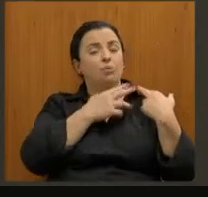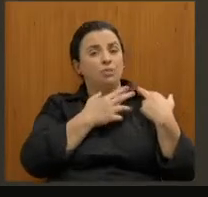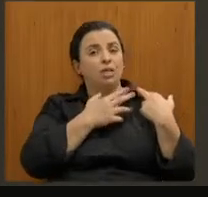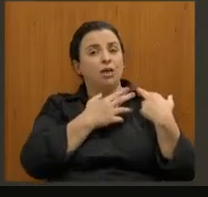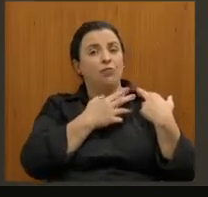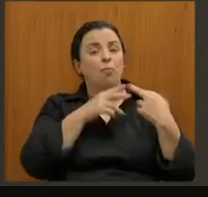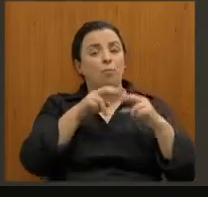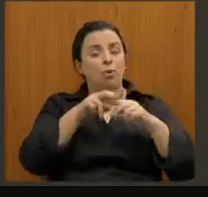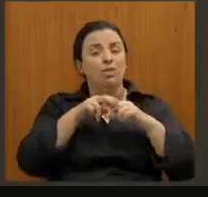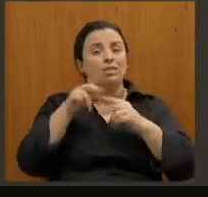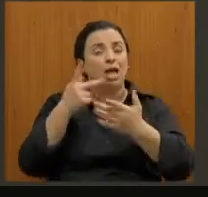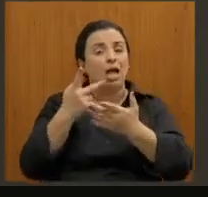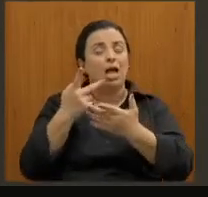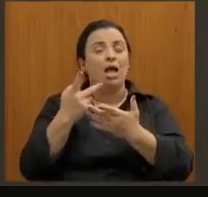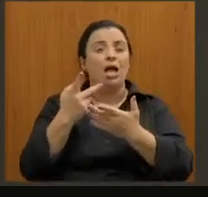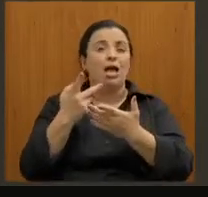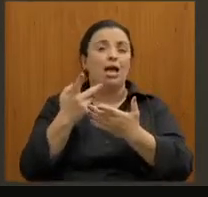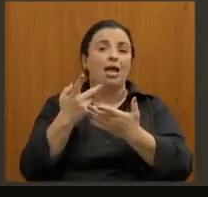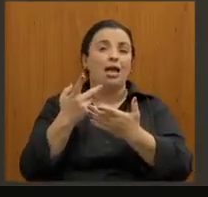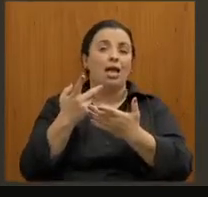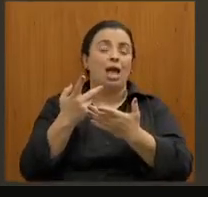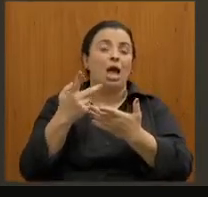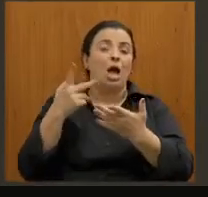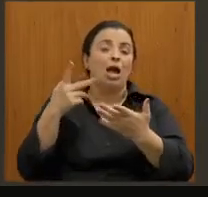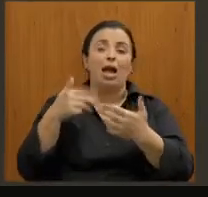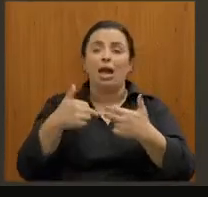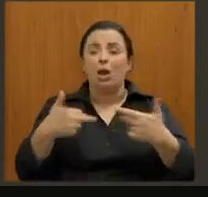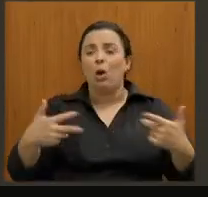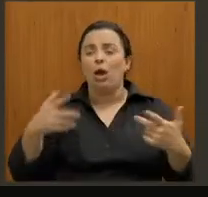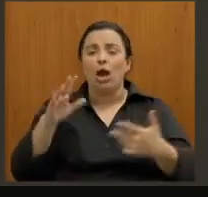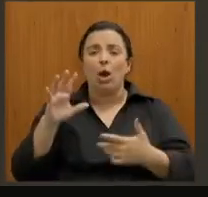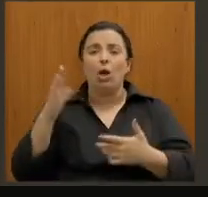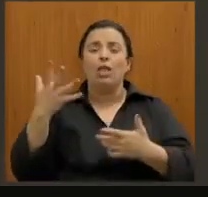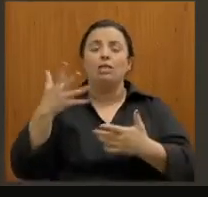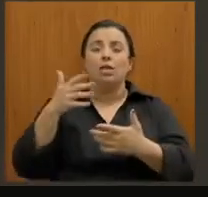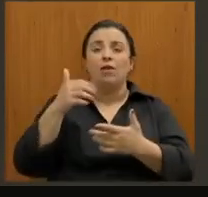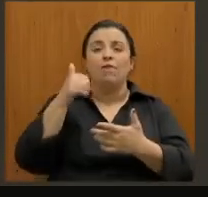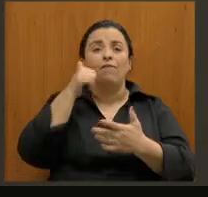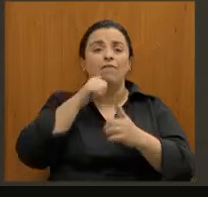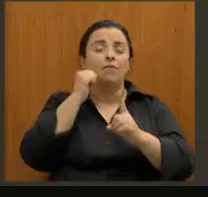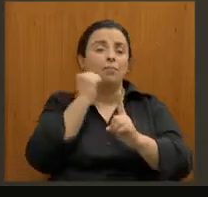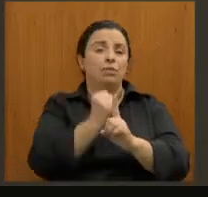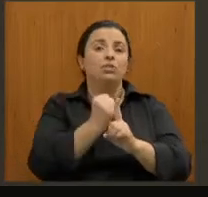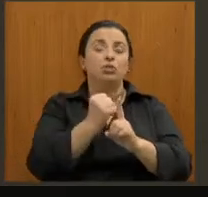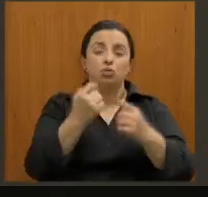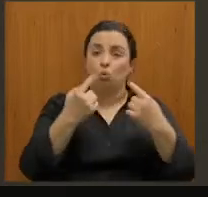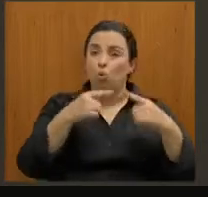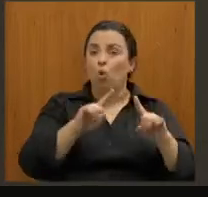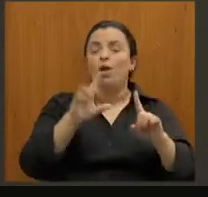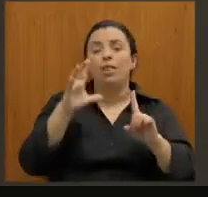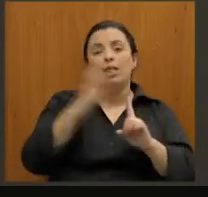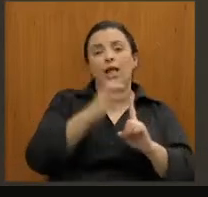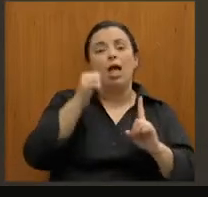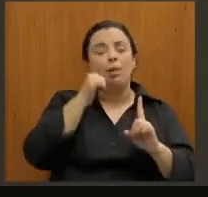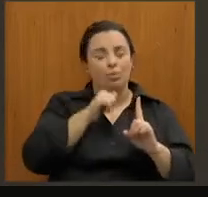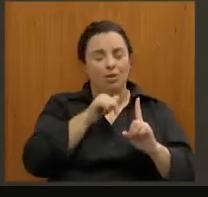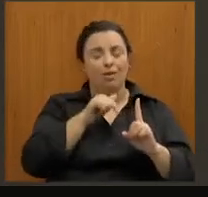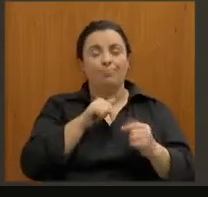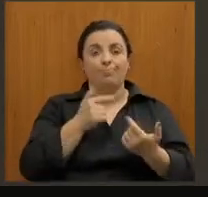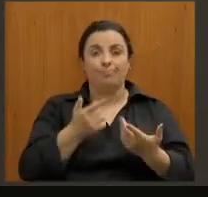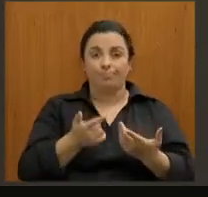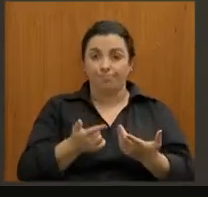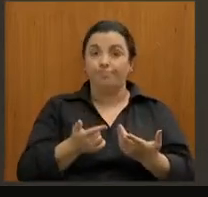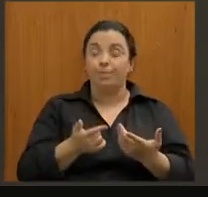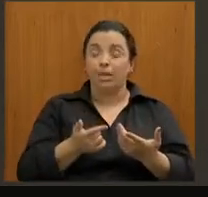contra mulher é só isso são responsáveis por não deixar que aconteça a sociedade precisa